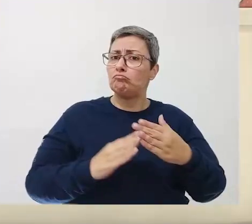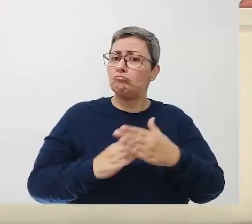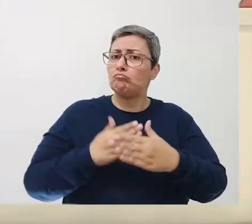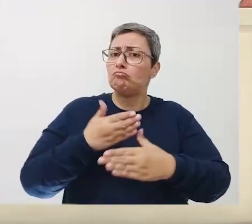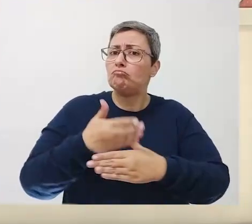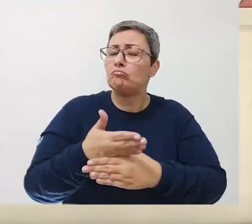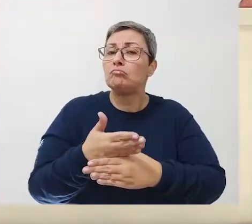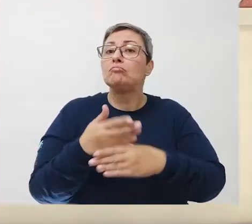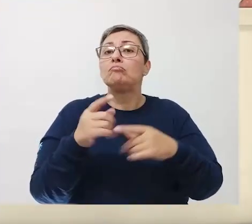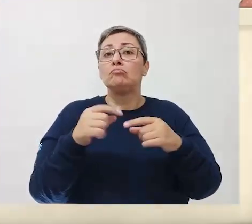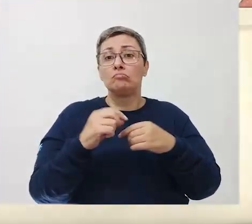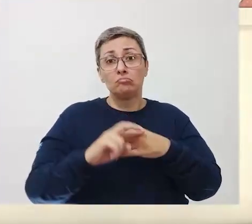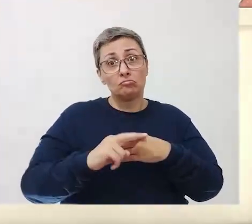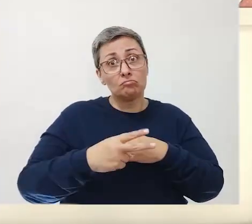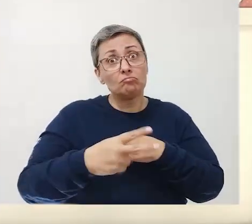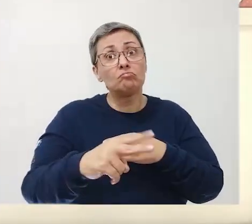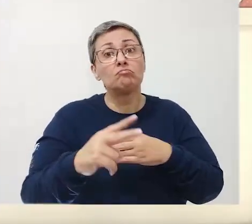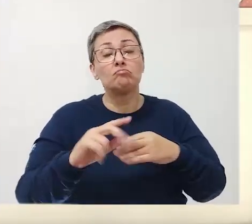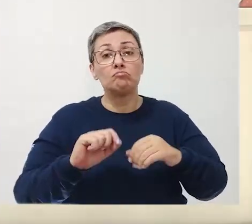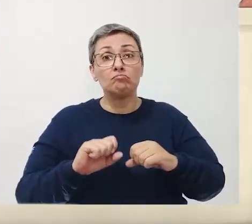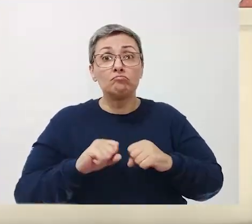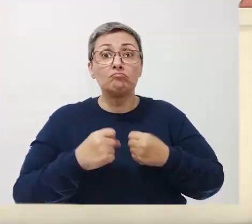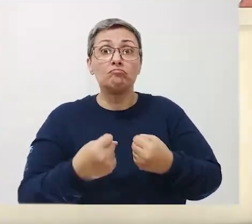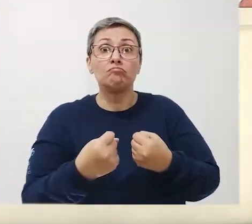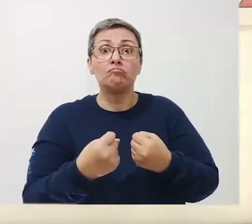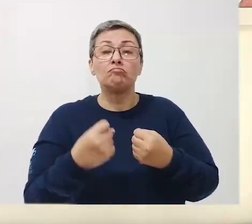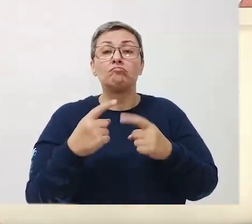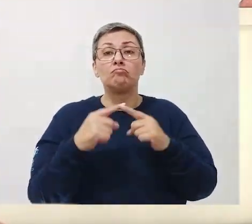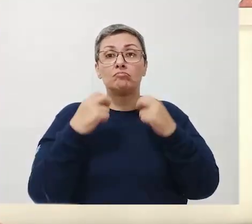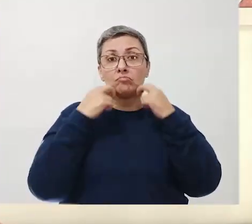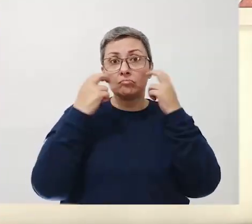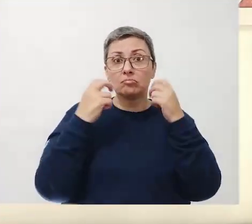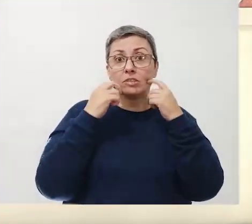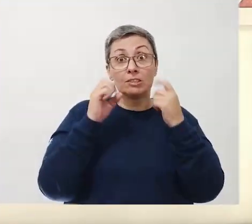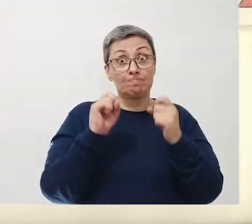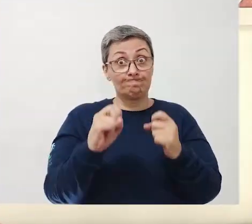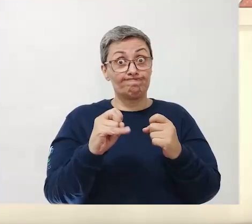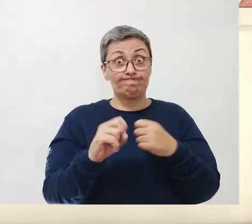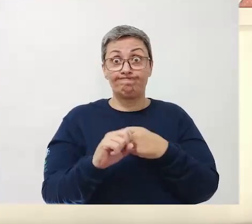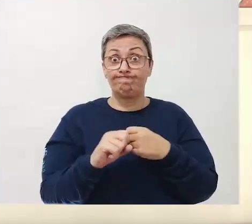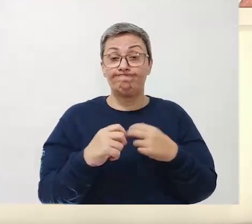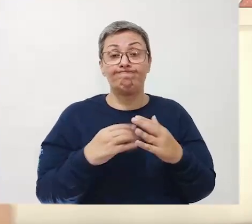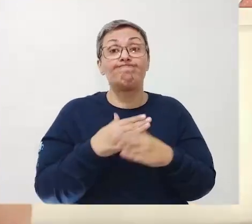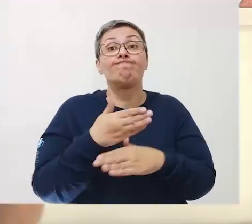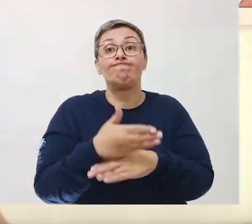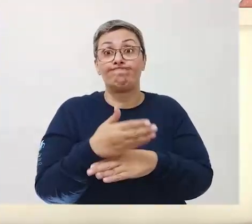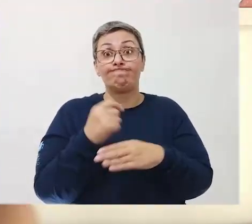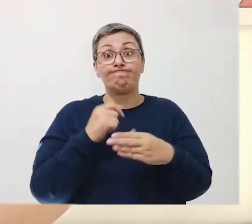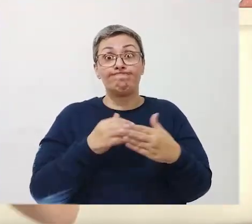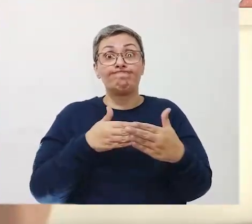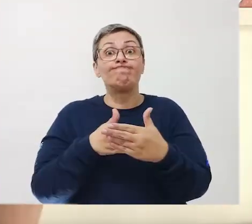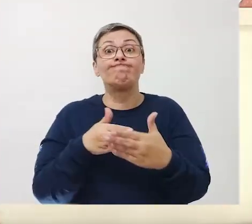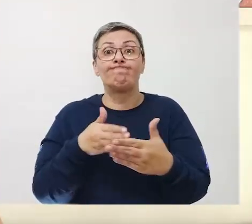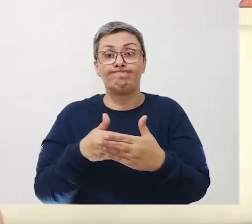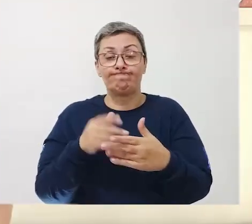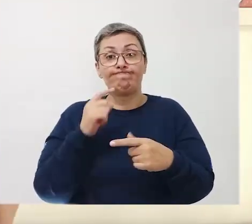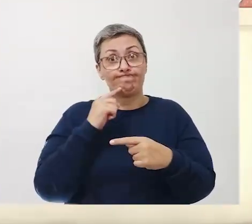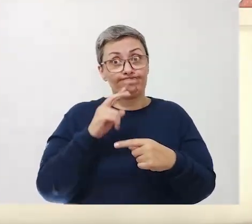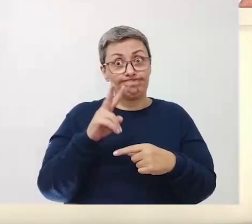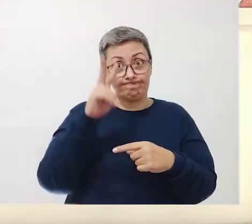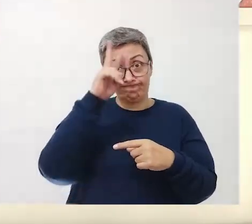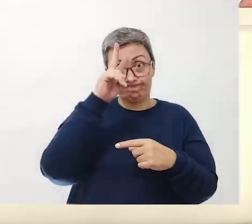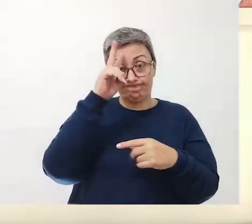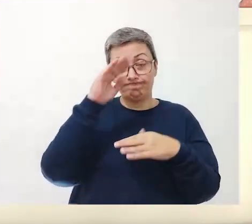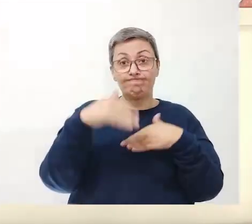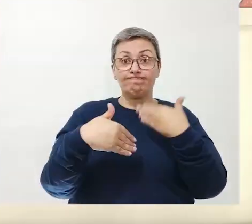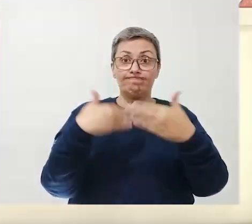enfrentar a timidez, que se não for enfrentada, pode ser um empecilho. Lembra que eu falei ali em cima? Ao desenvolvimento, ao progresso,